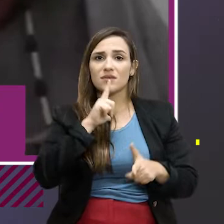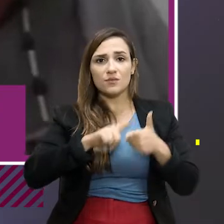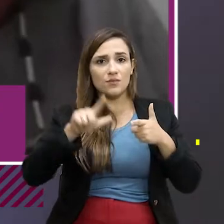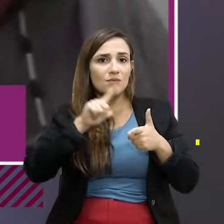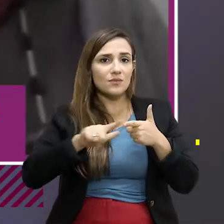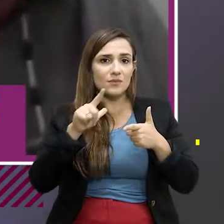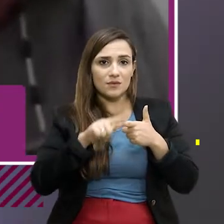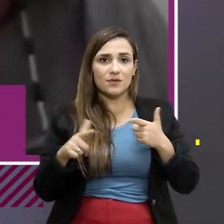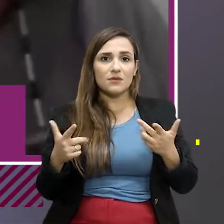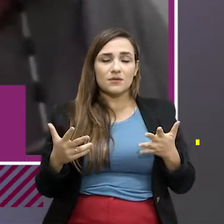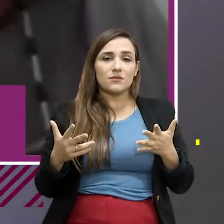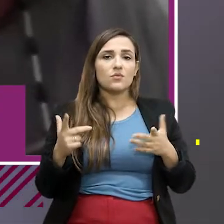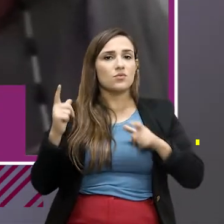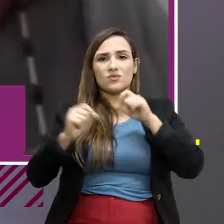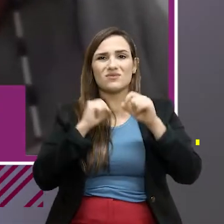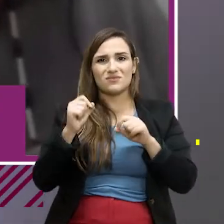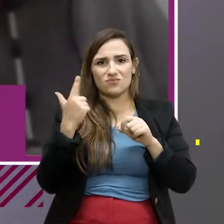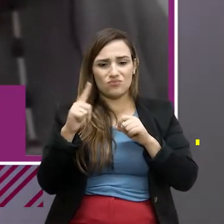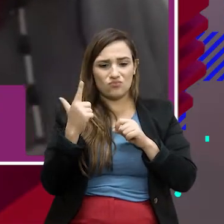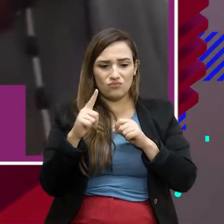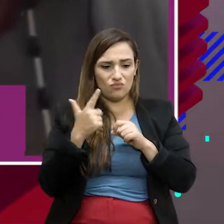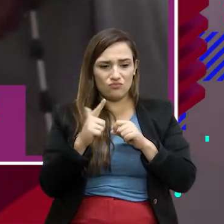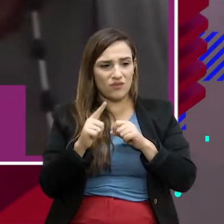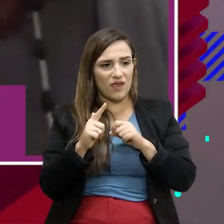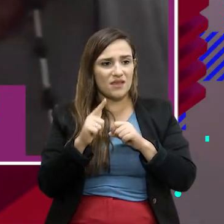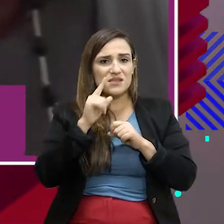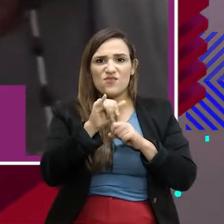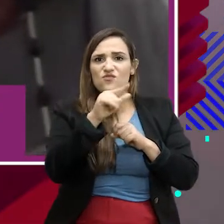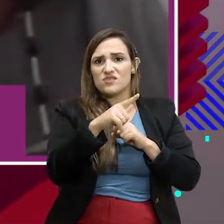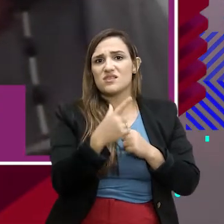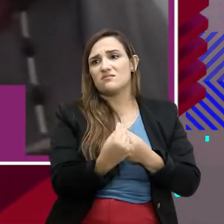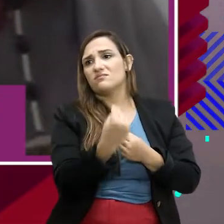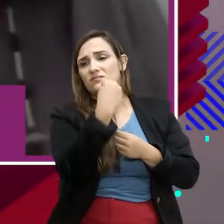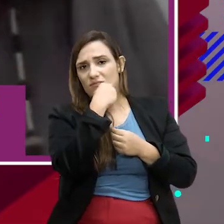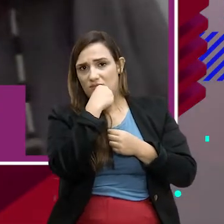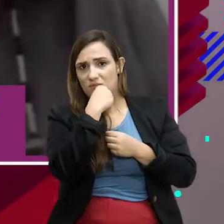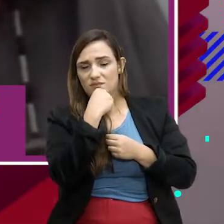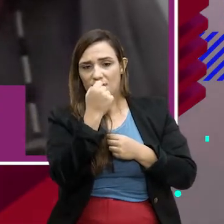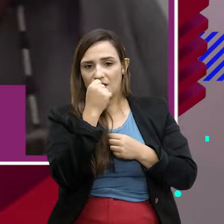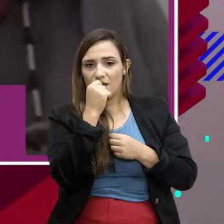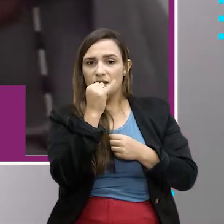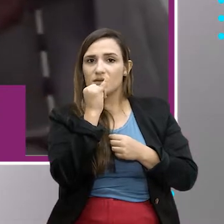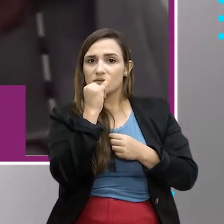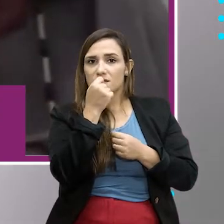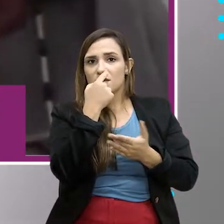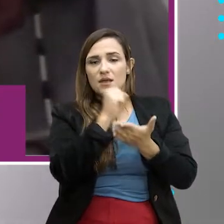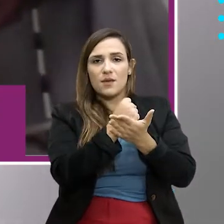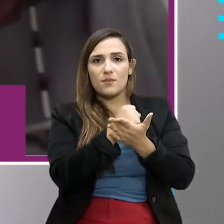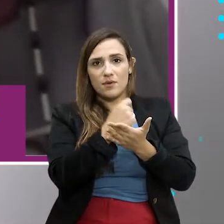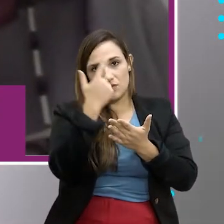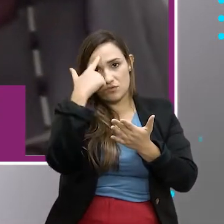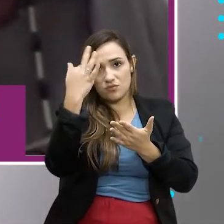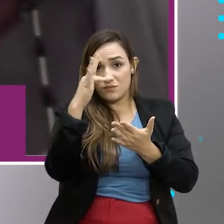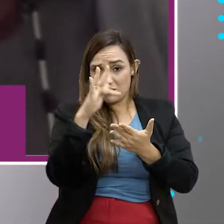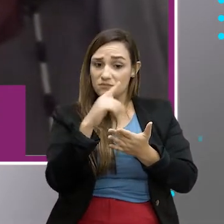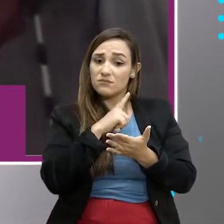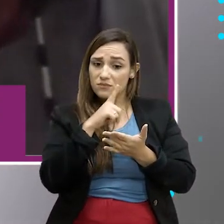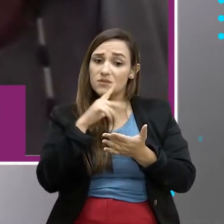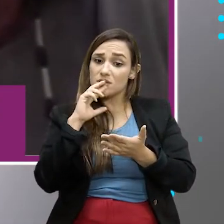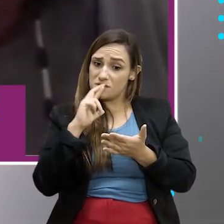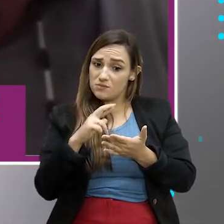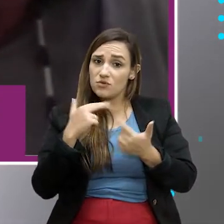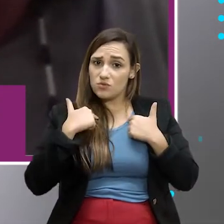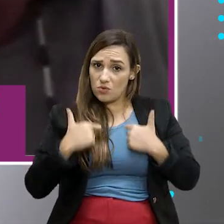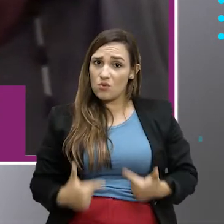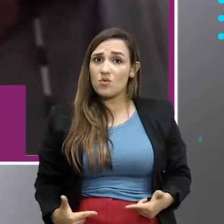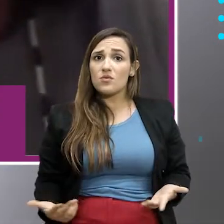água, mas se você tomar muita água, você pode ter intoxicação hídrica. Então, assim, não existe nada que não tenha. Aquele remédio